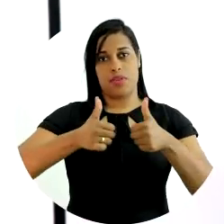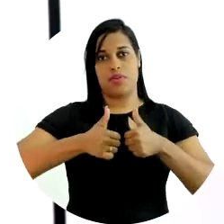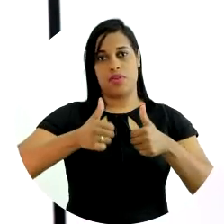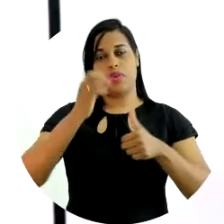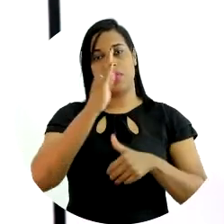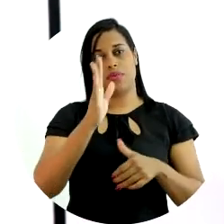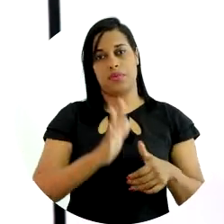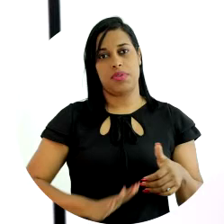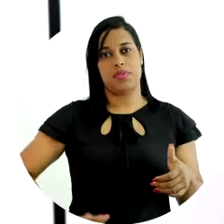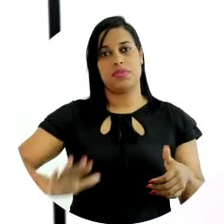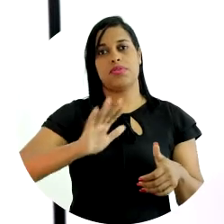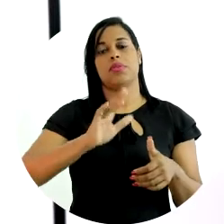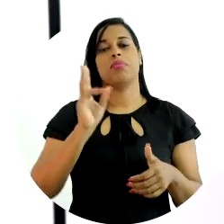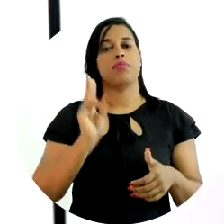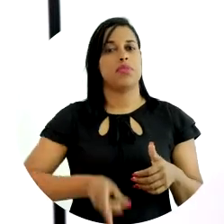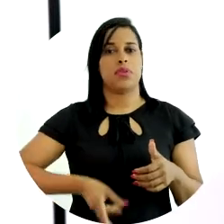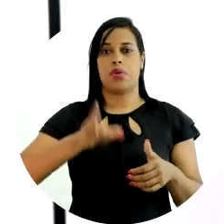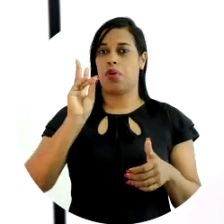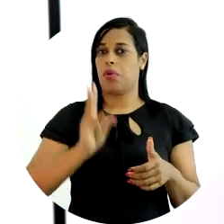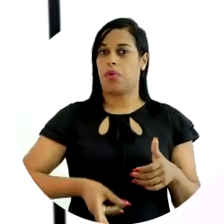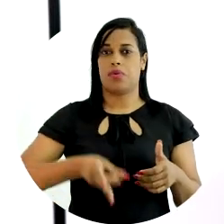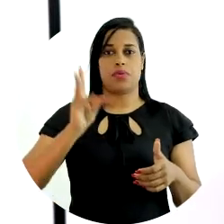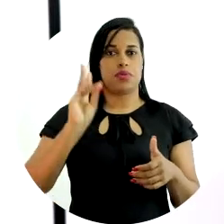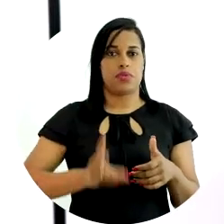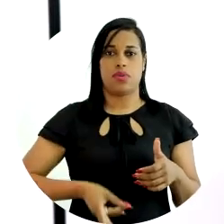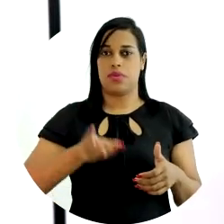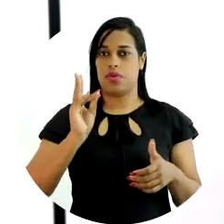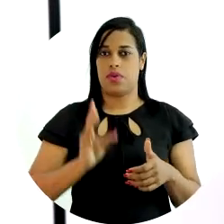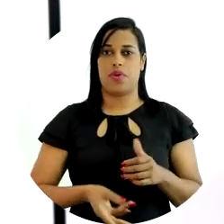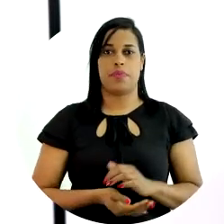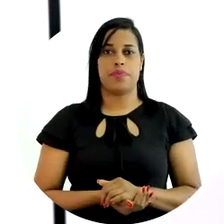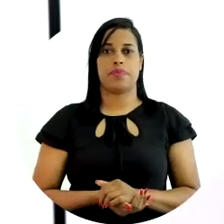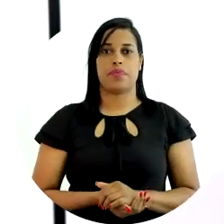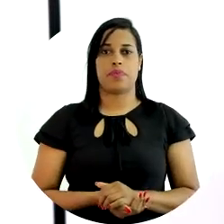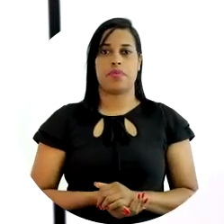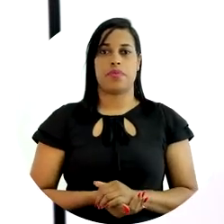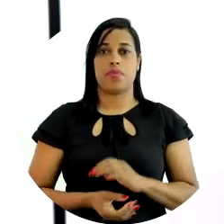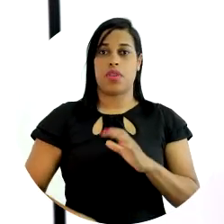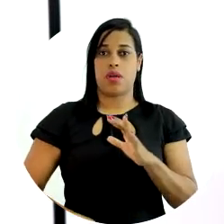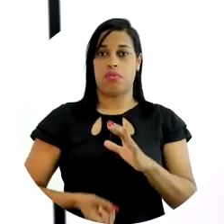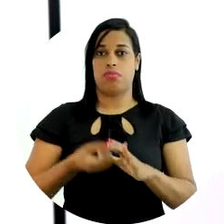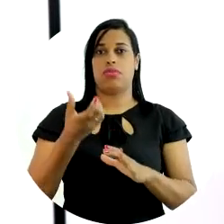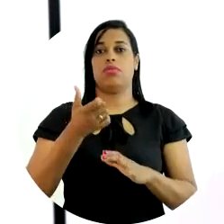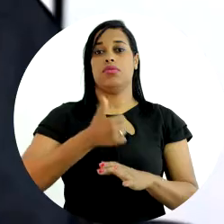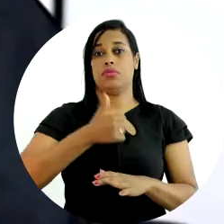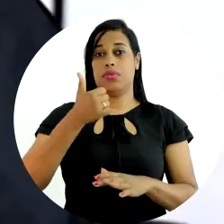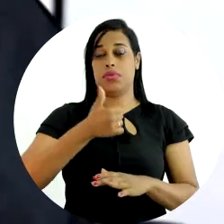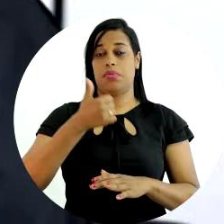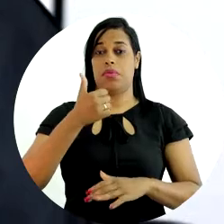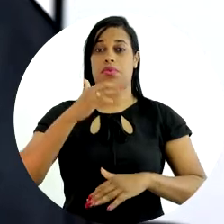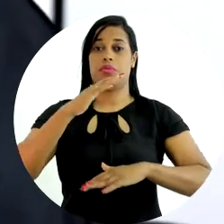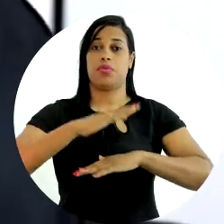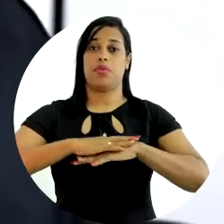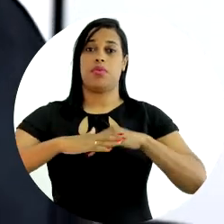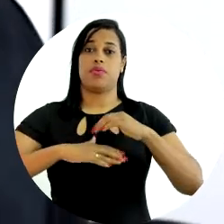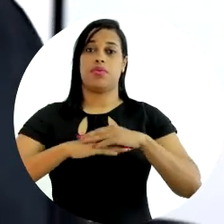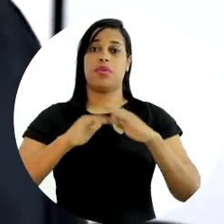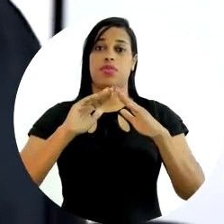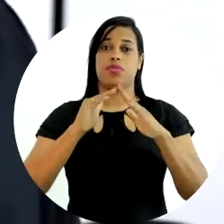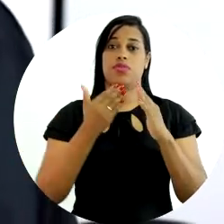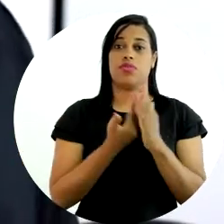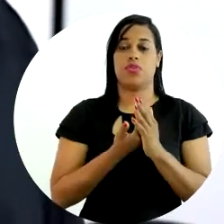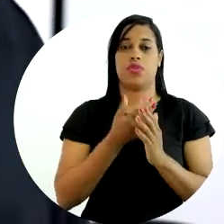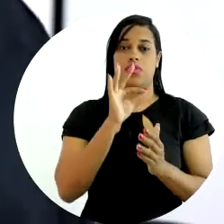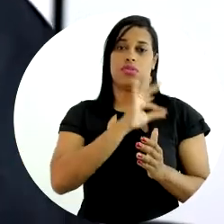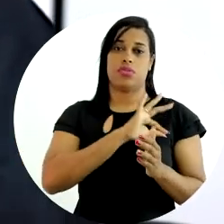conseguiu melhorar no Brasil, mas ela continuou elitizada, né? E surgiram os primeiros